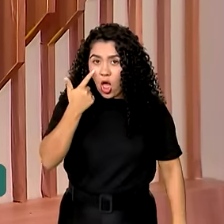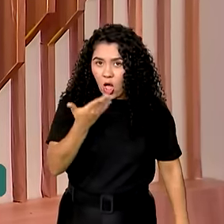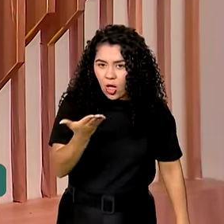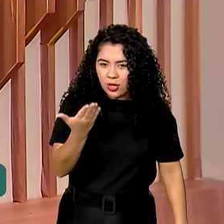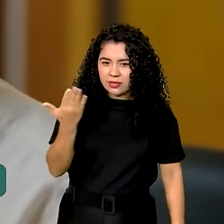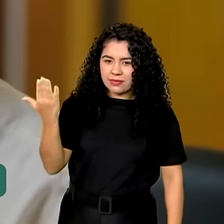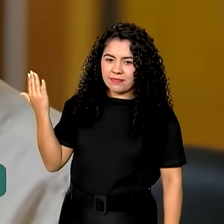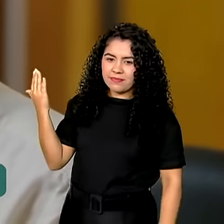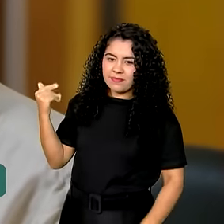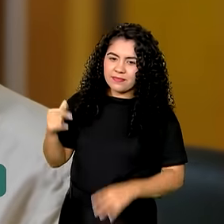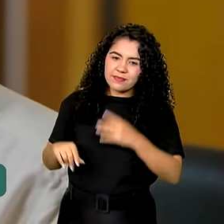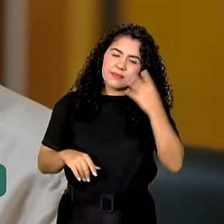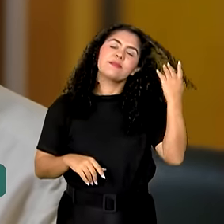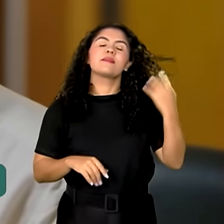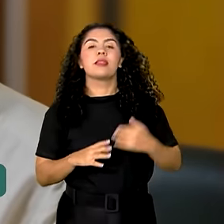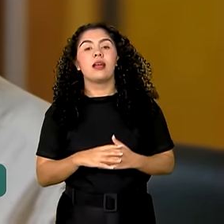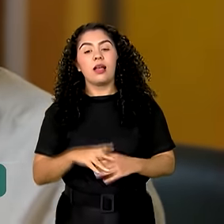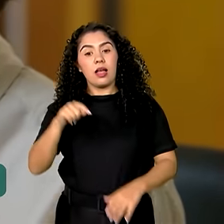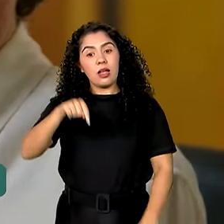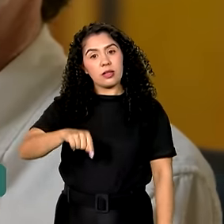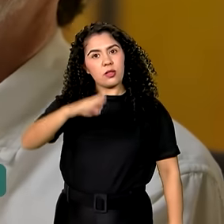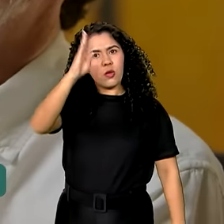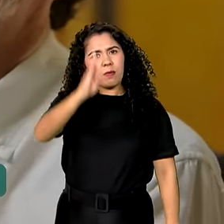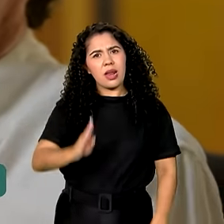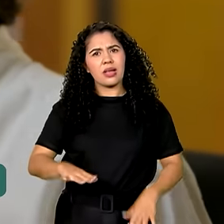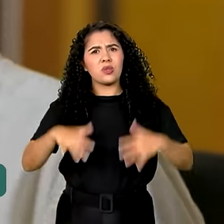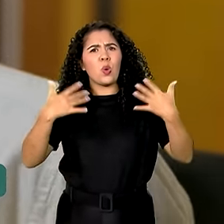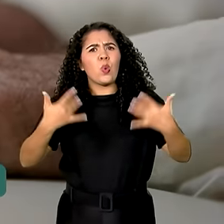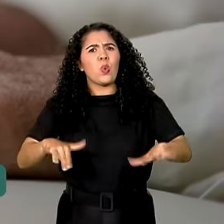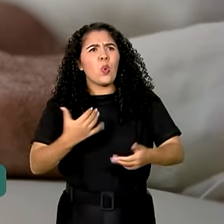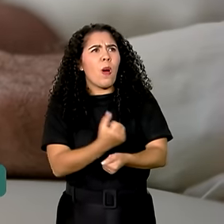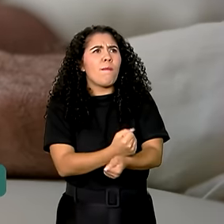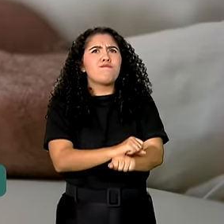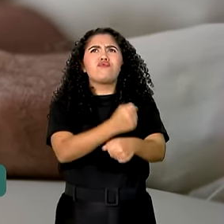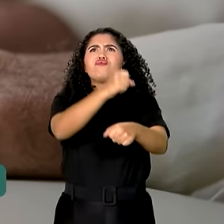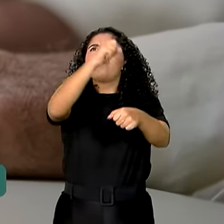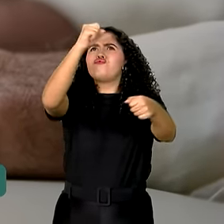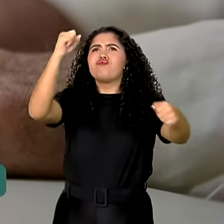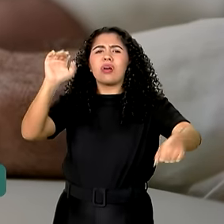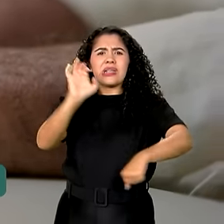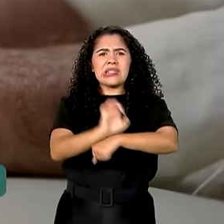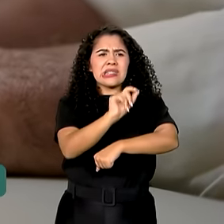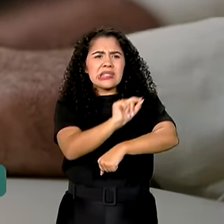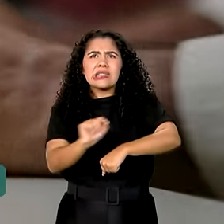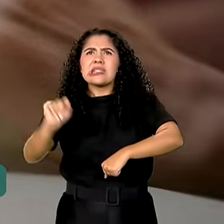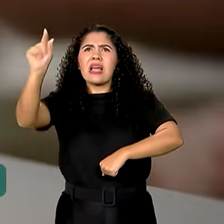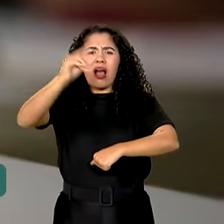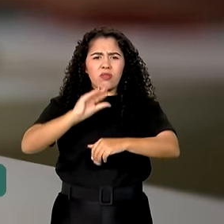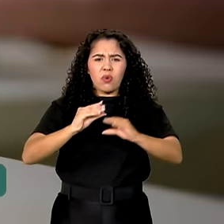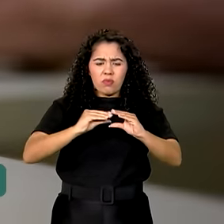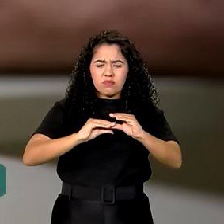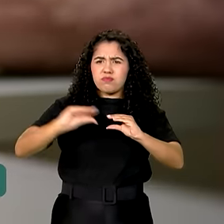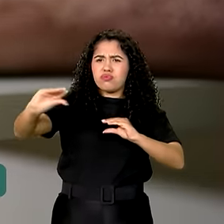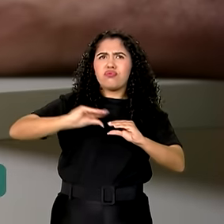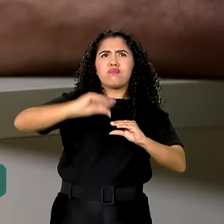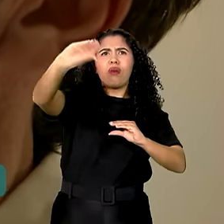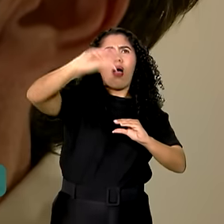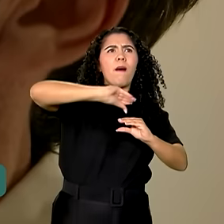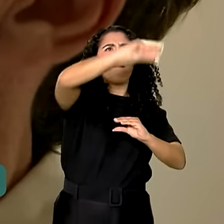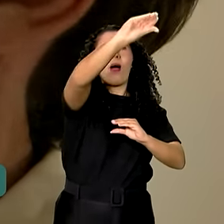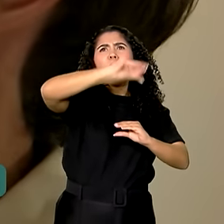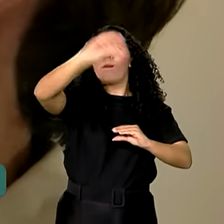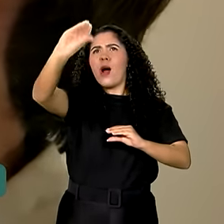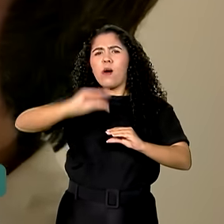conferir. O Brasil é tão grande e todos os estados recebem tanto investimento do governo federal que fica